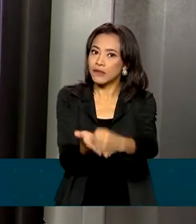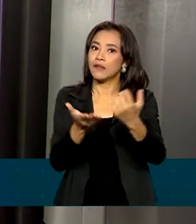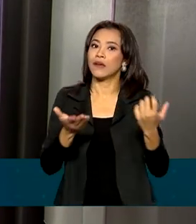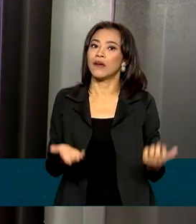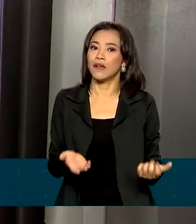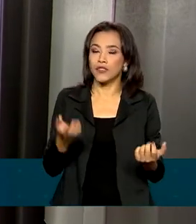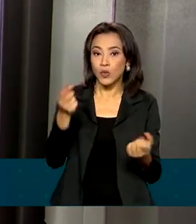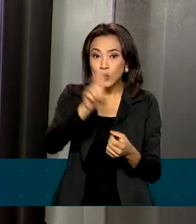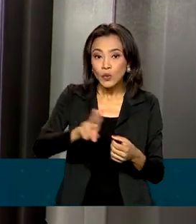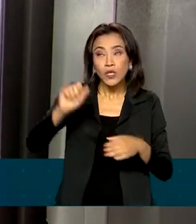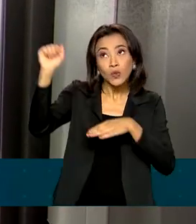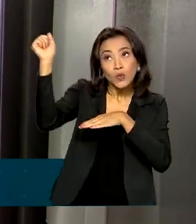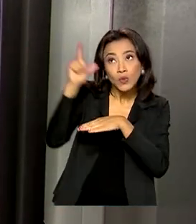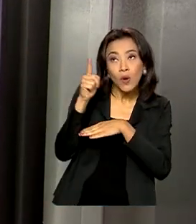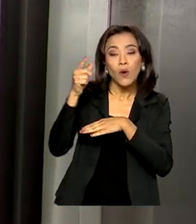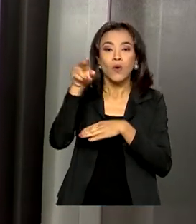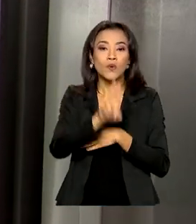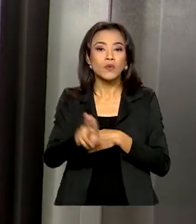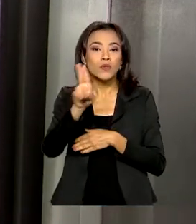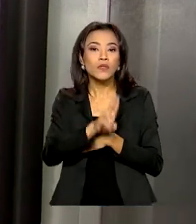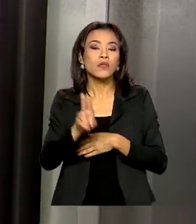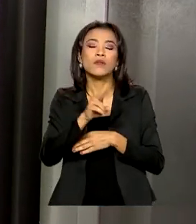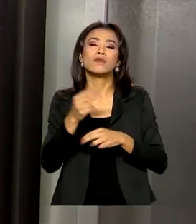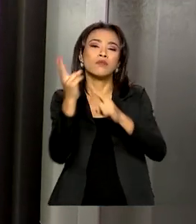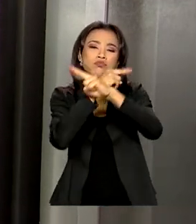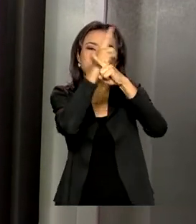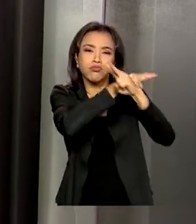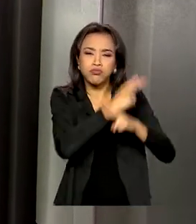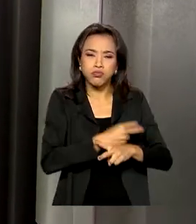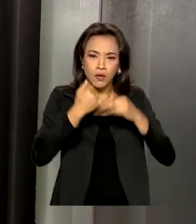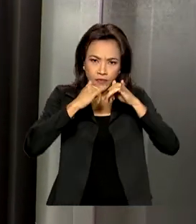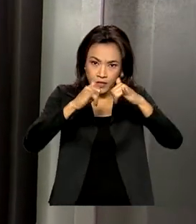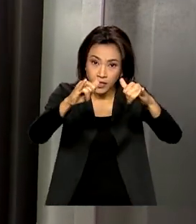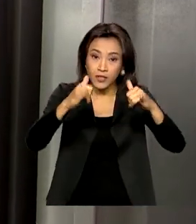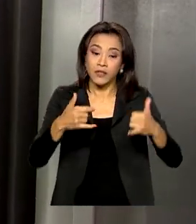energia solar, energia eólica. E aí é importante diminuir o consumo, né?